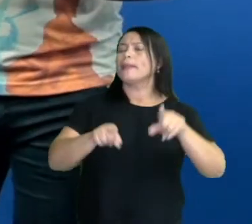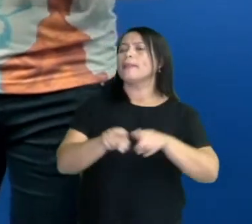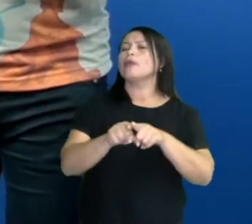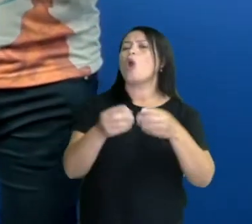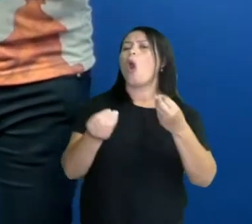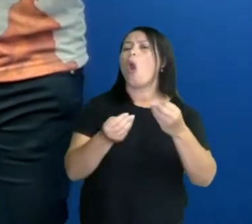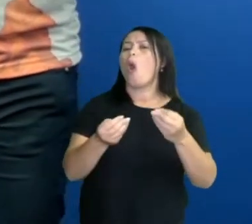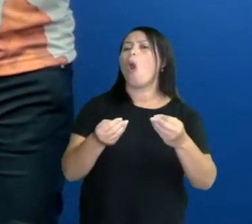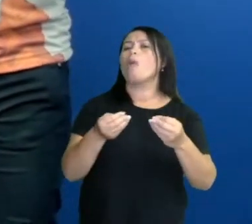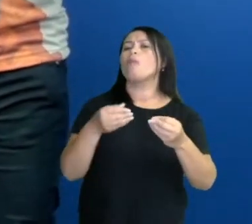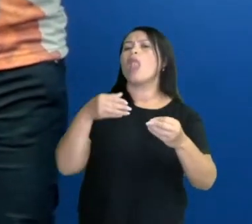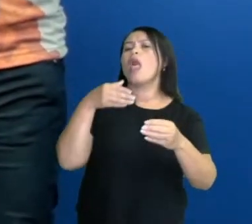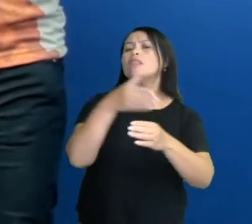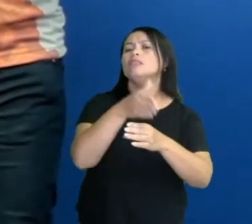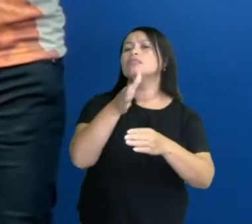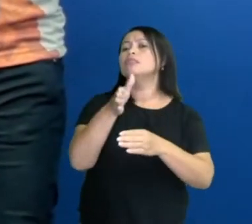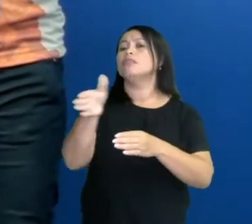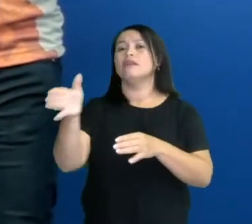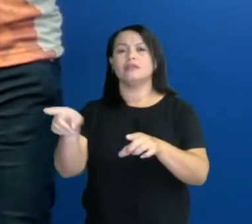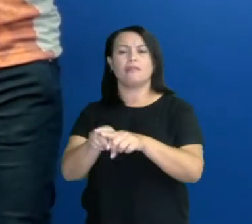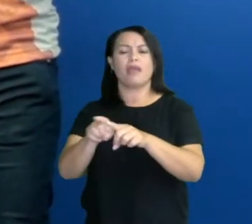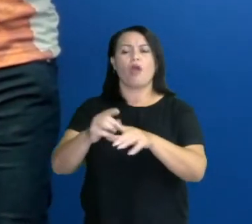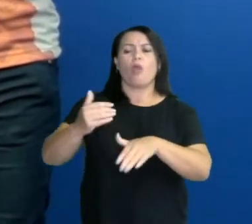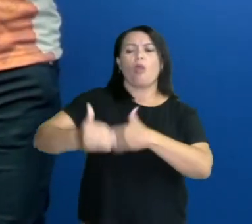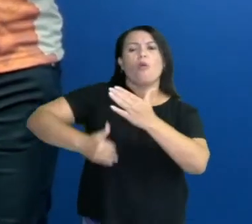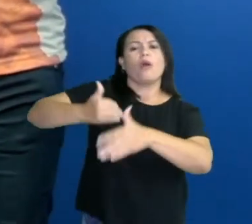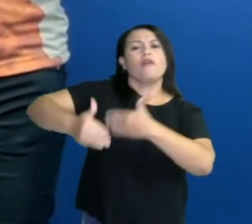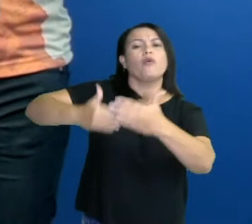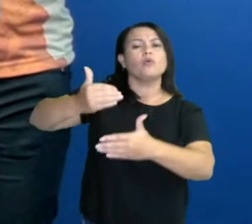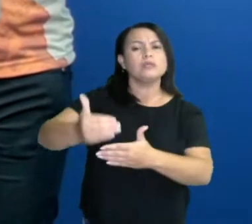acesso. Então, ela pode, ao longo da evolução,